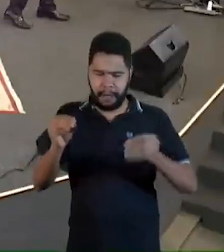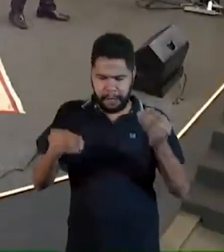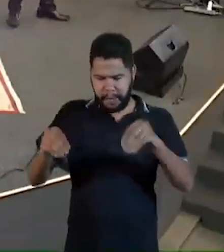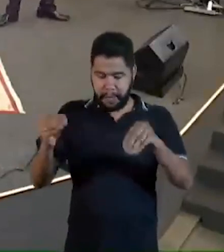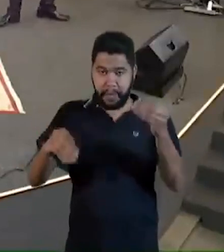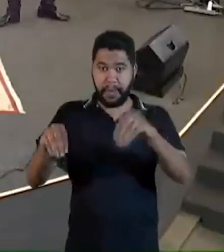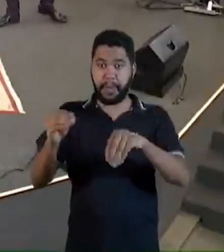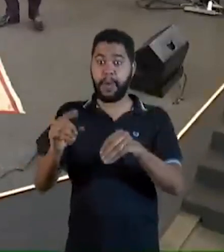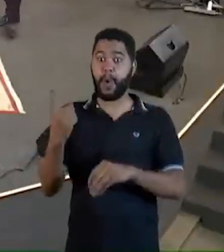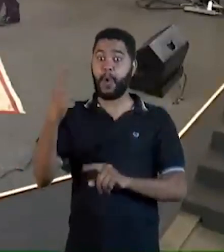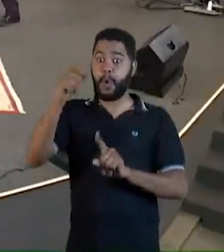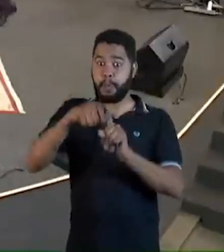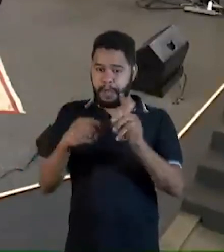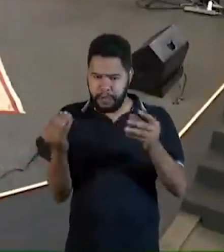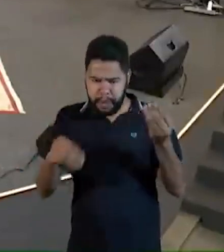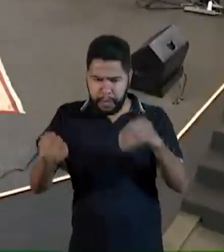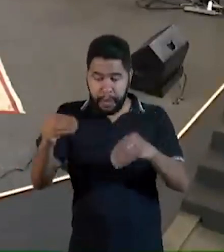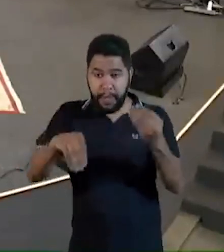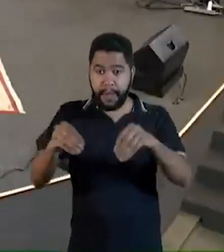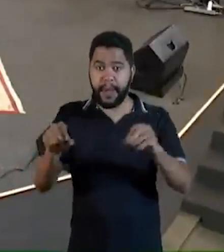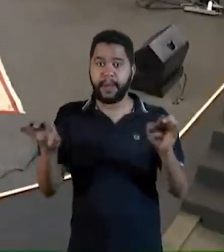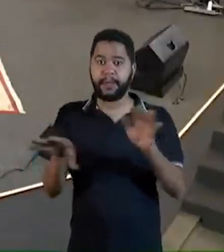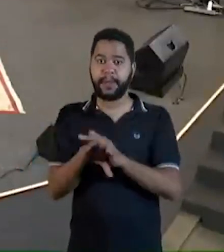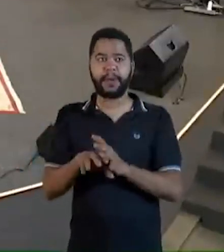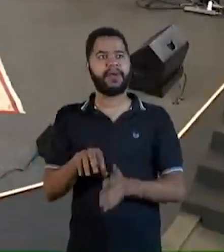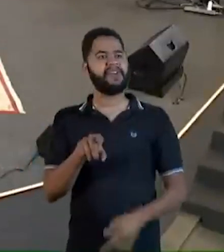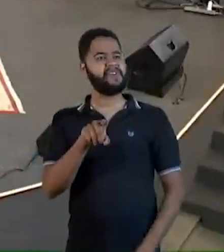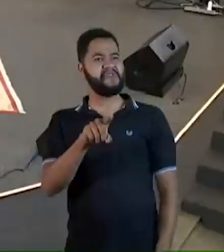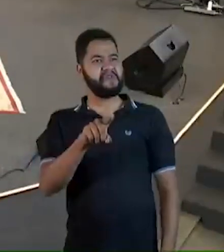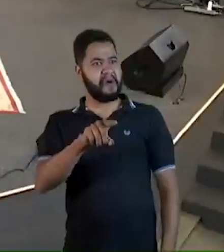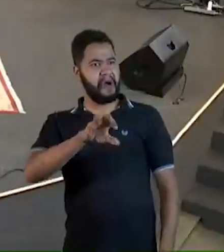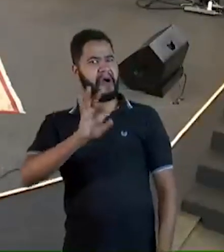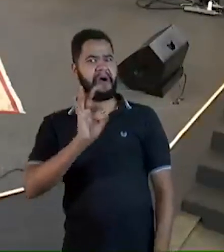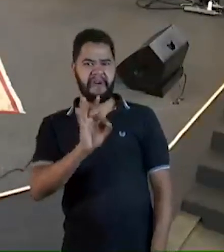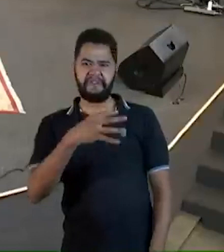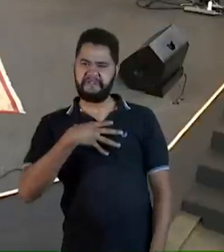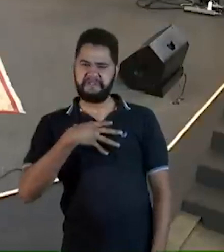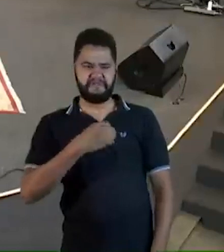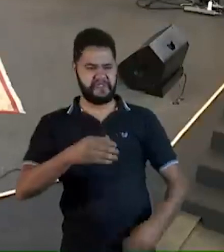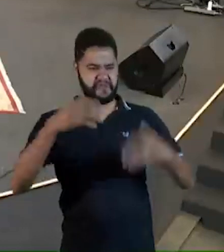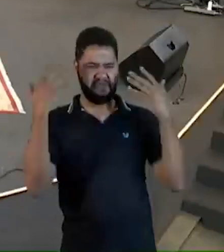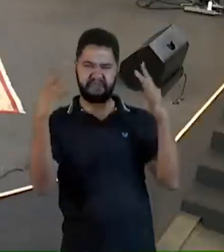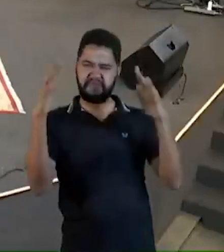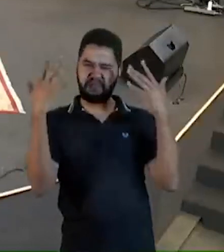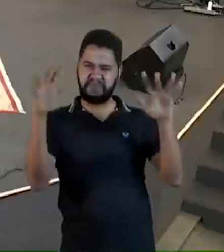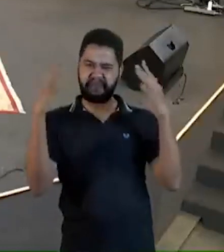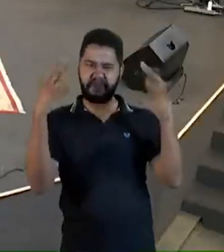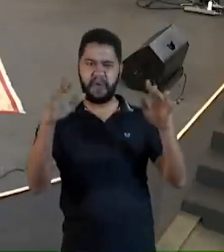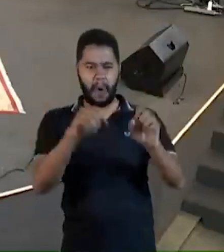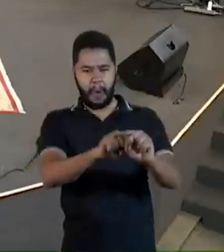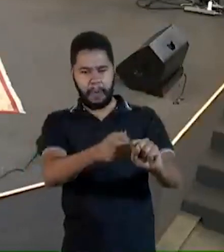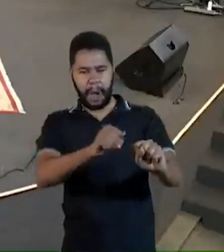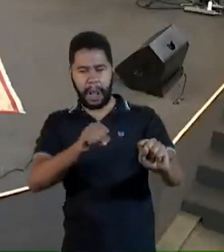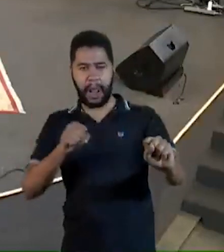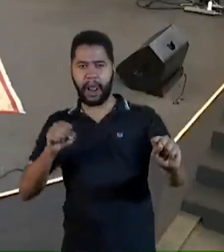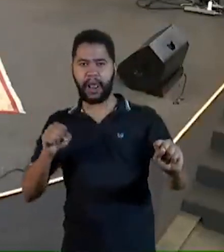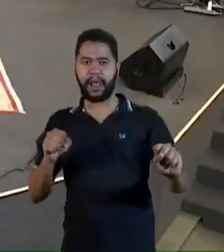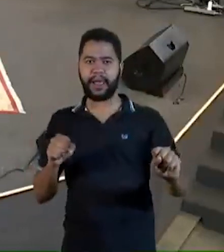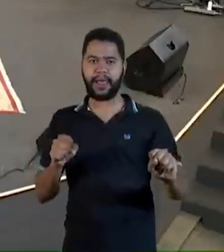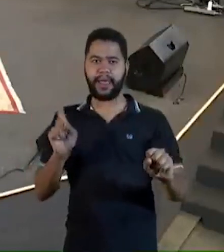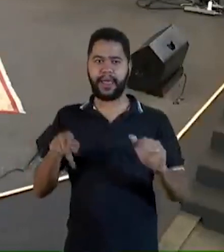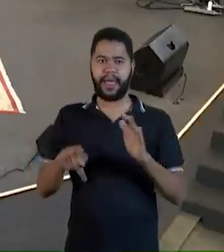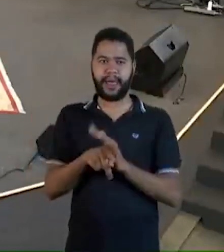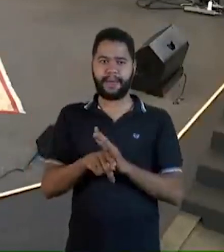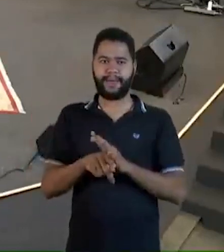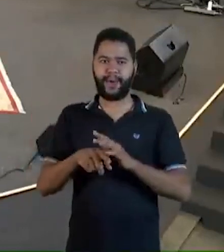peças para montar e leva mais de um mês quando Ele montou eu falei da Vivo sem o cara olha você montar um lego gigante era